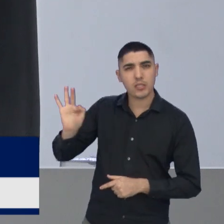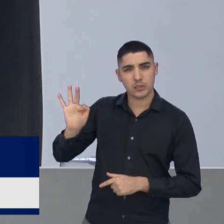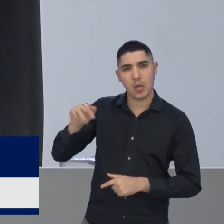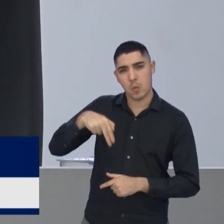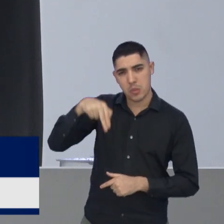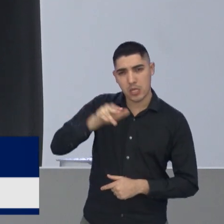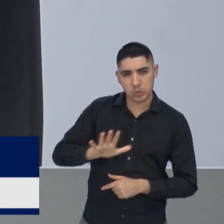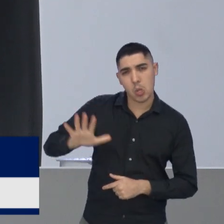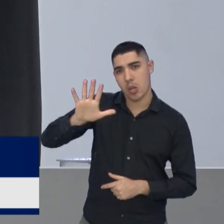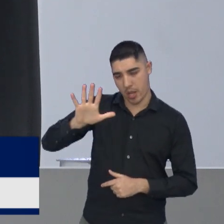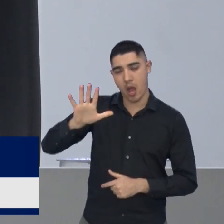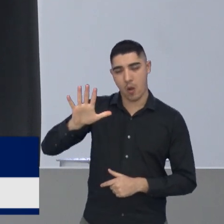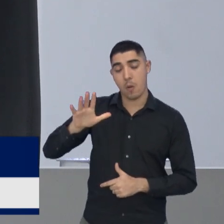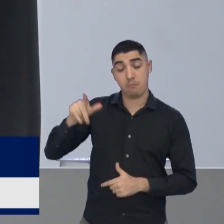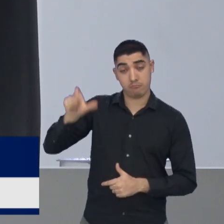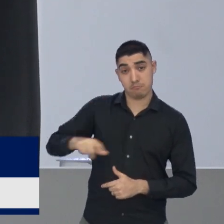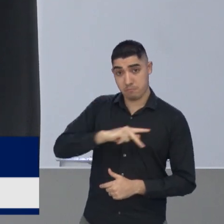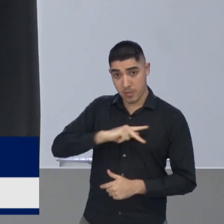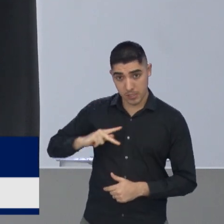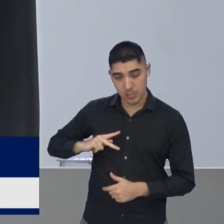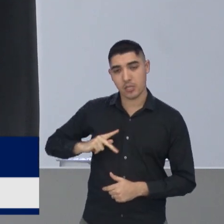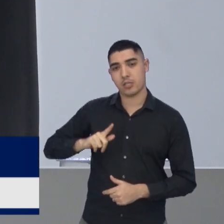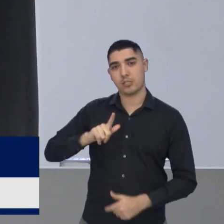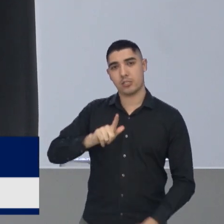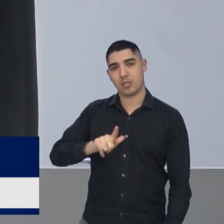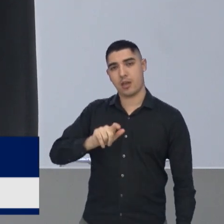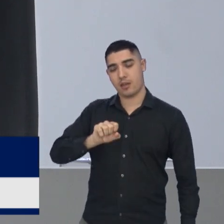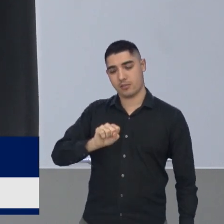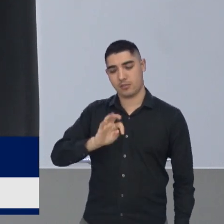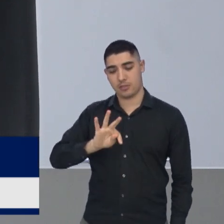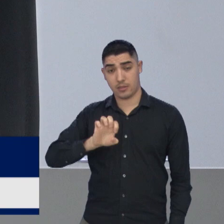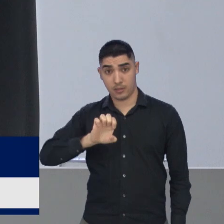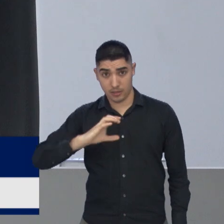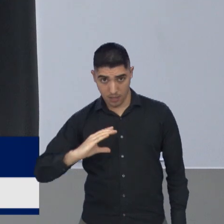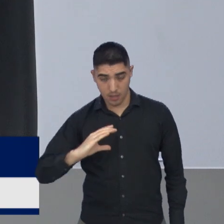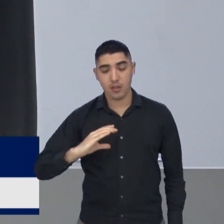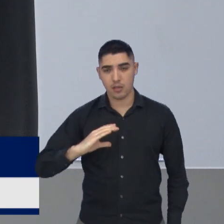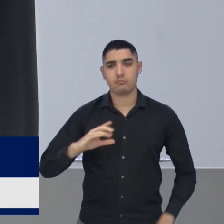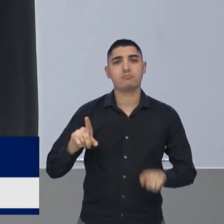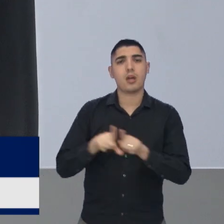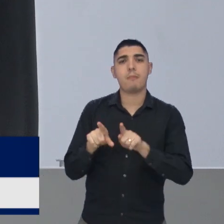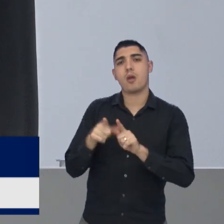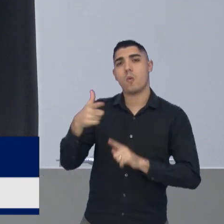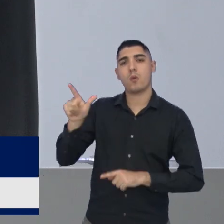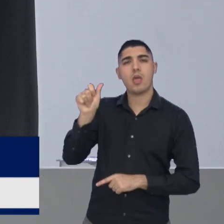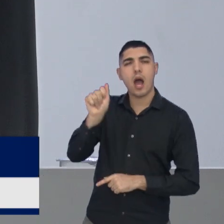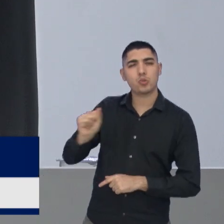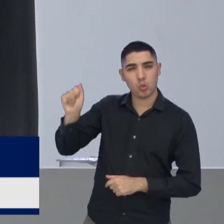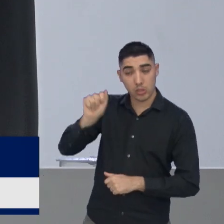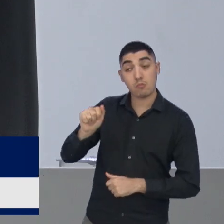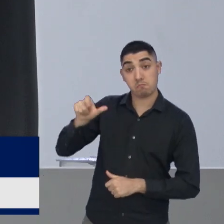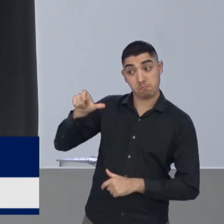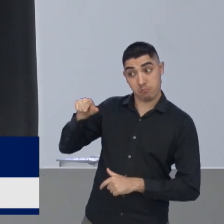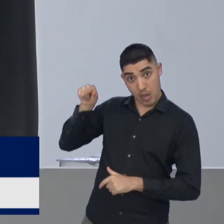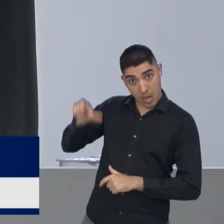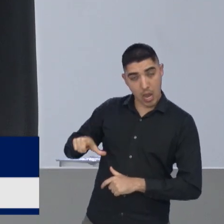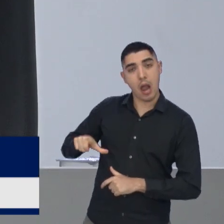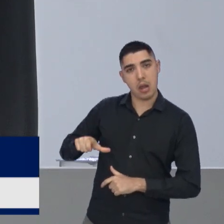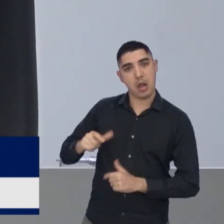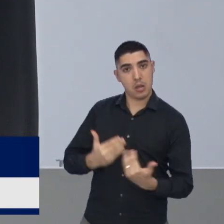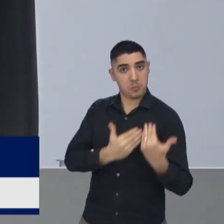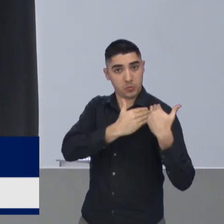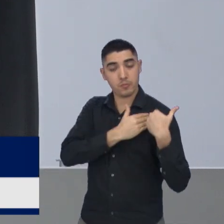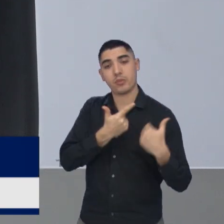CEF, presidente da GECEF Rio de Janeiro, a Seção dos Gestores da CEF. E a Fernanda Cristina